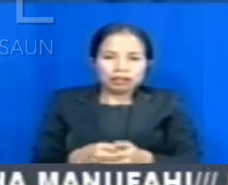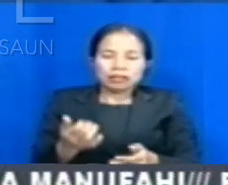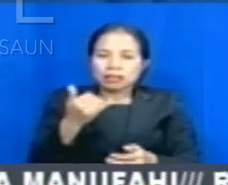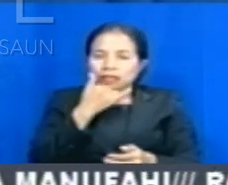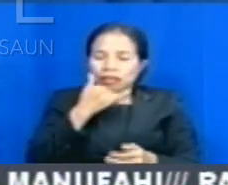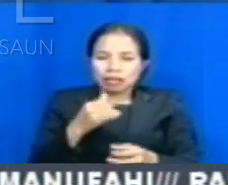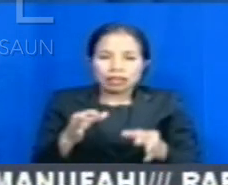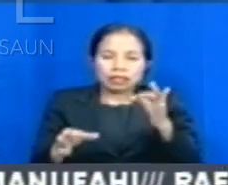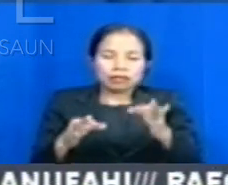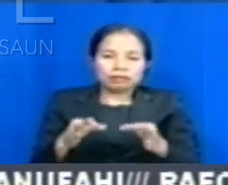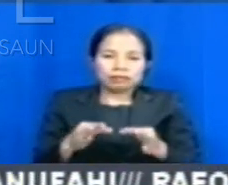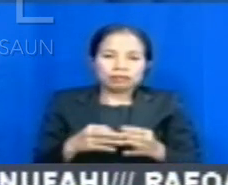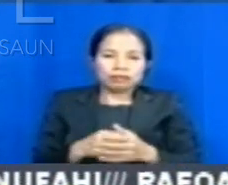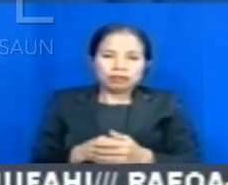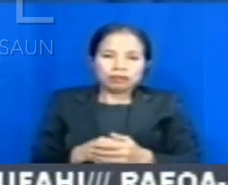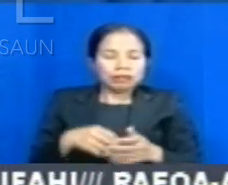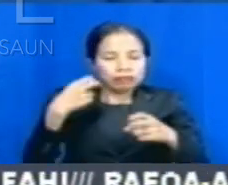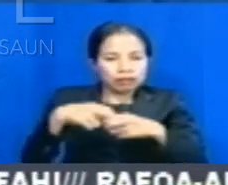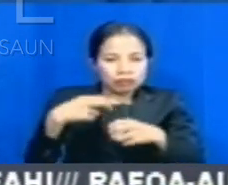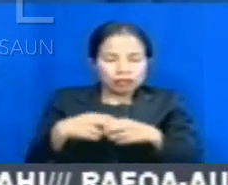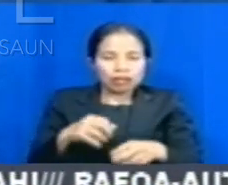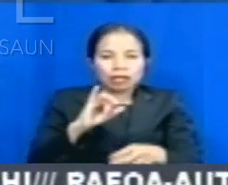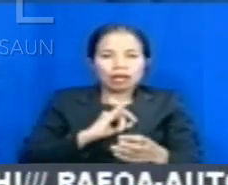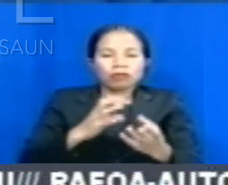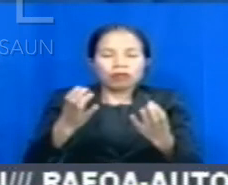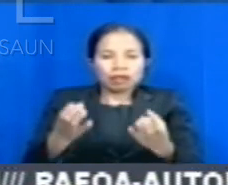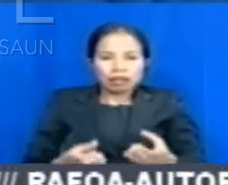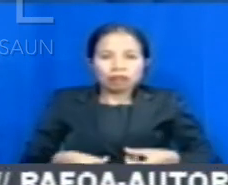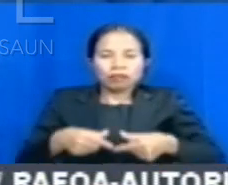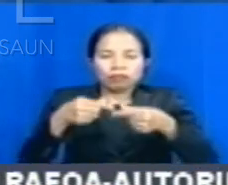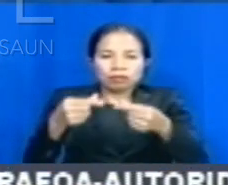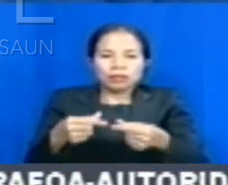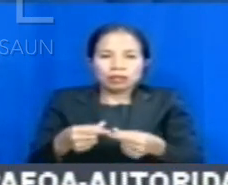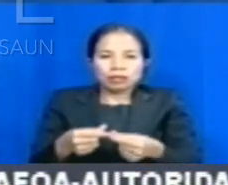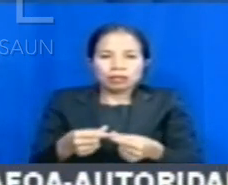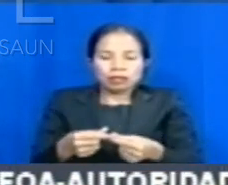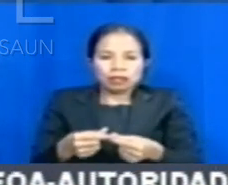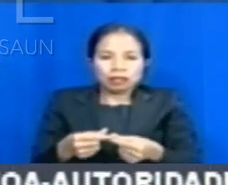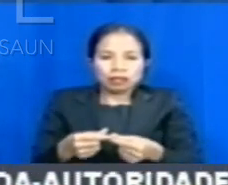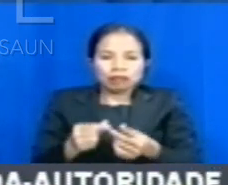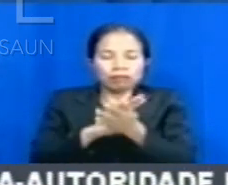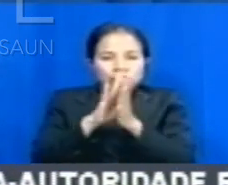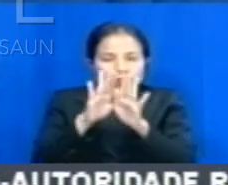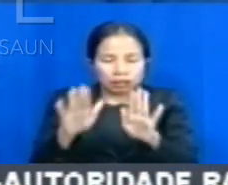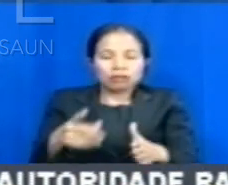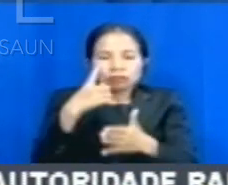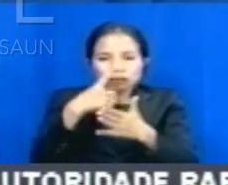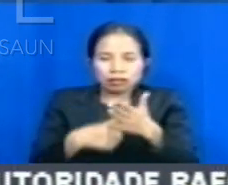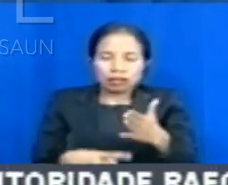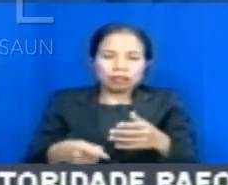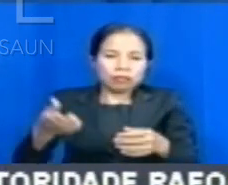e a Curva Ruma, a Bacarac, e me foi minha perdão, a Dununé, o atirante é que